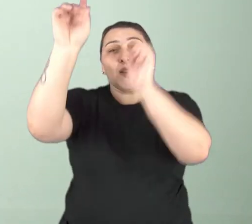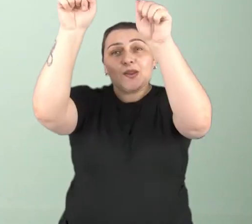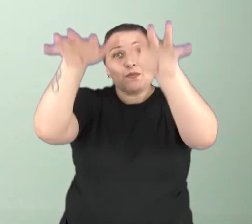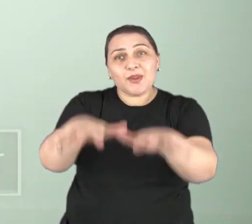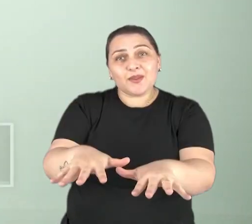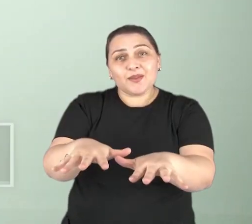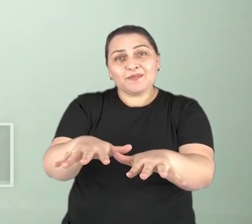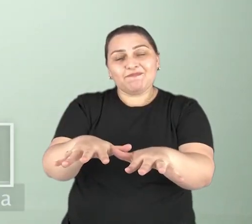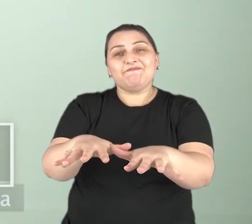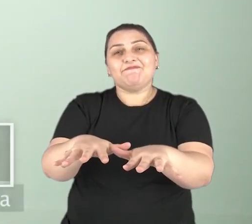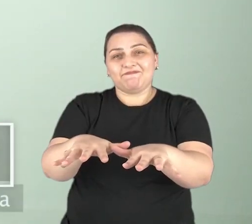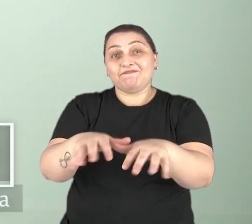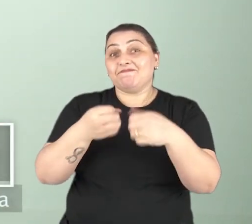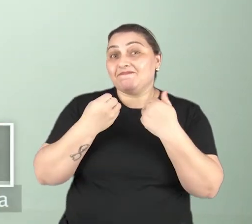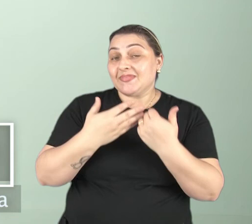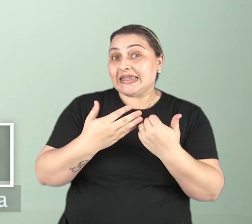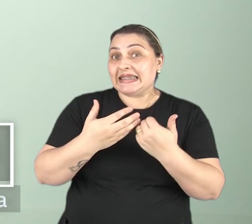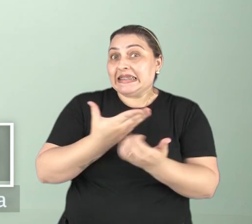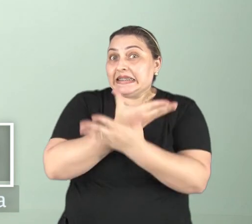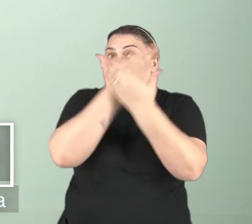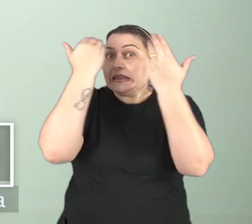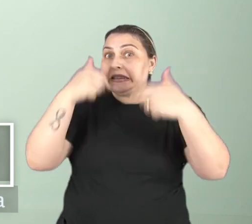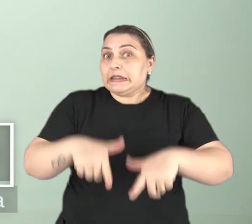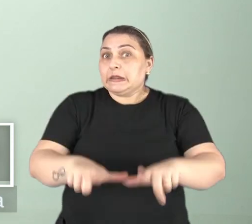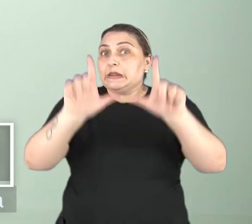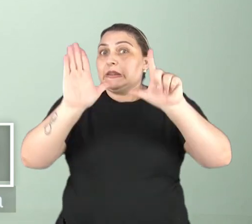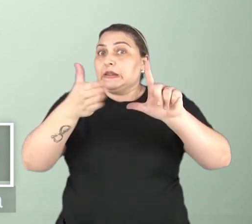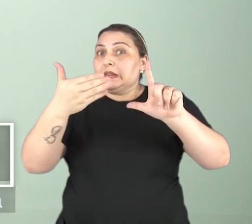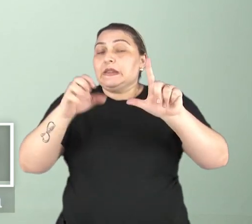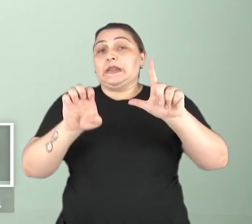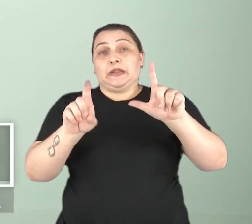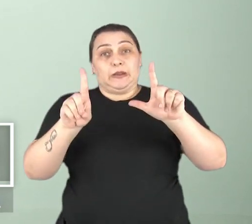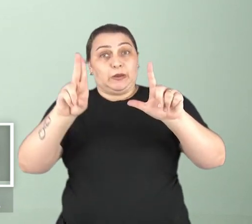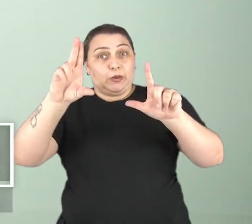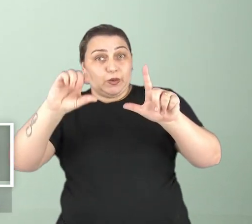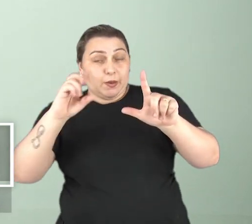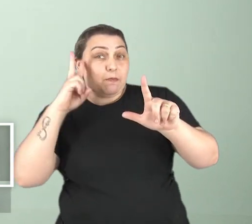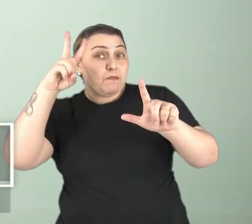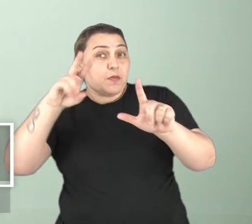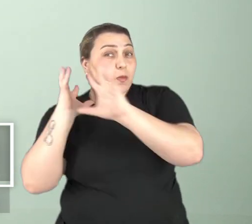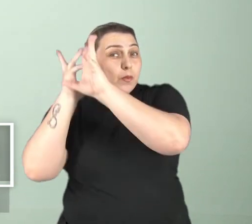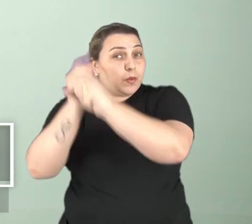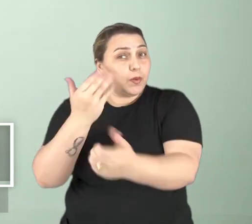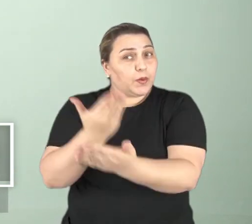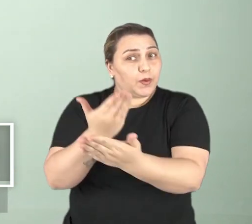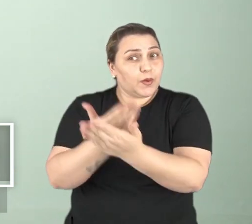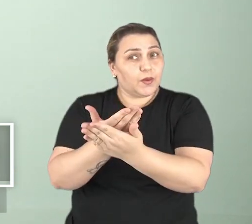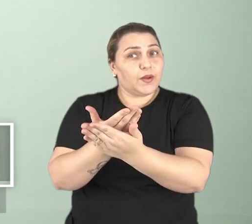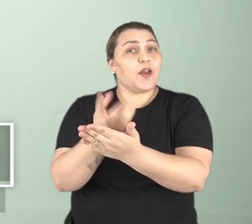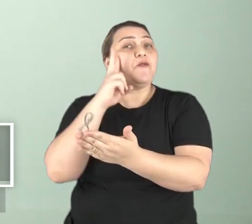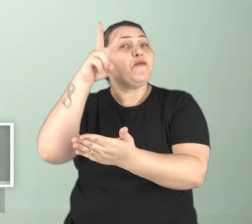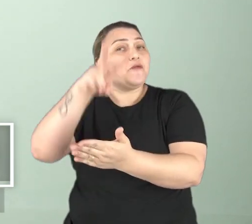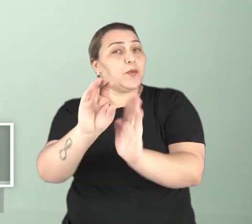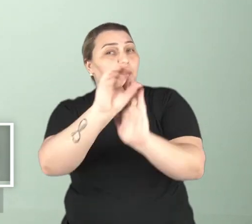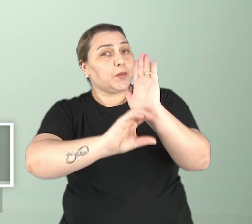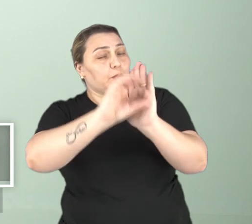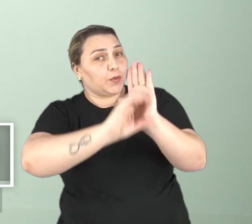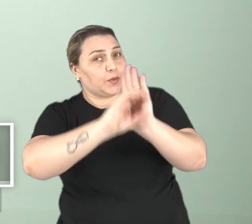os abençoe. Bem, não deixe de visitar a plataforma Eduque para revisar as aulas e assim rever os